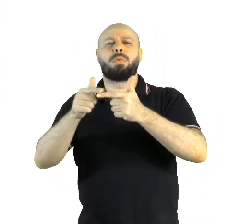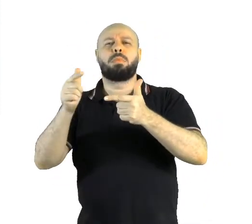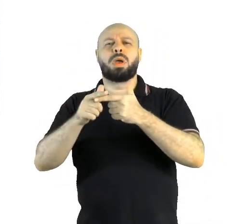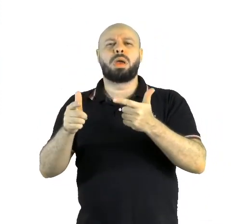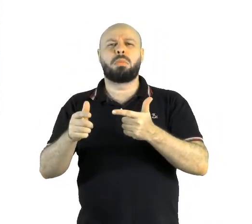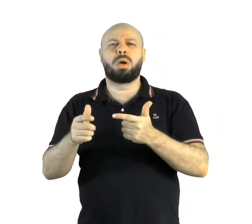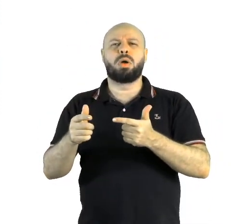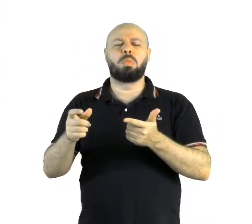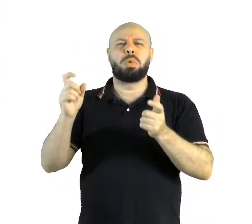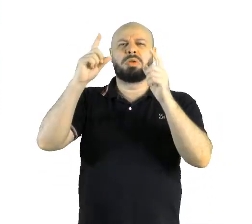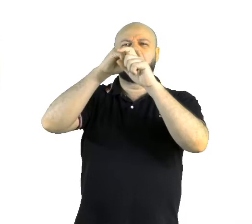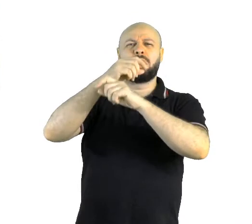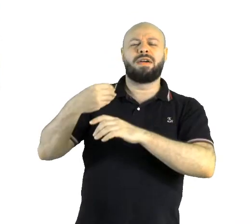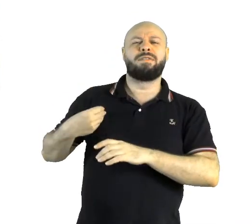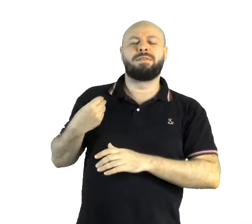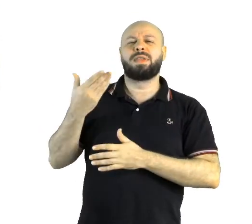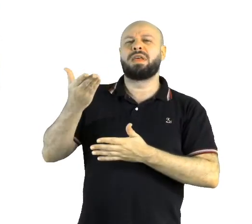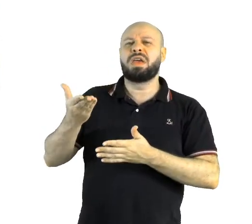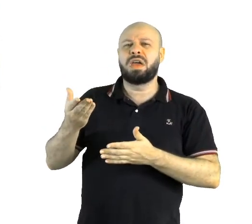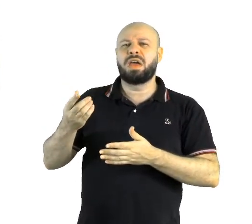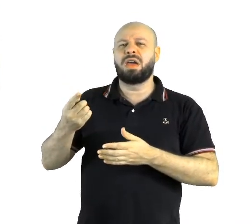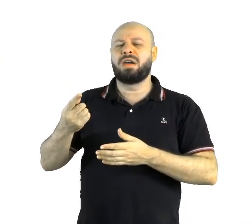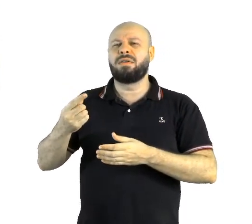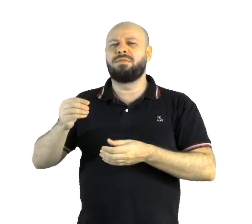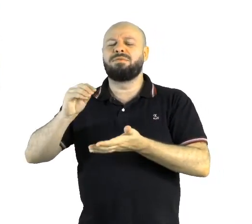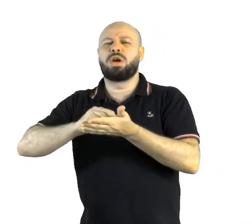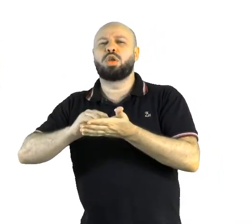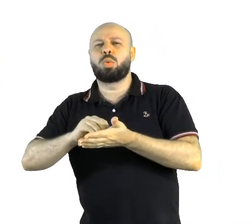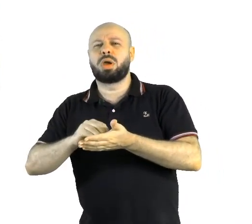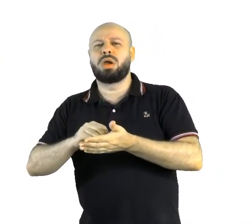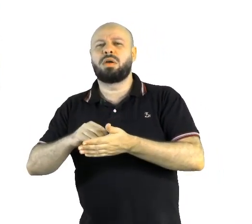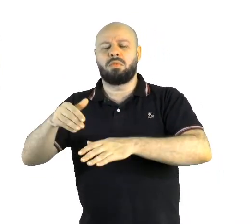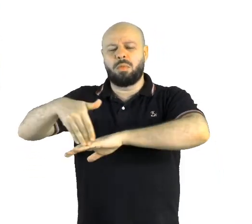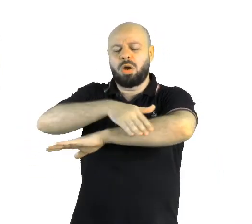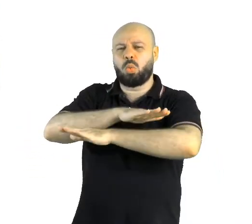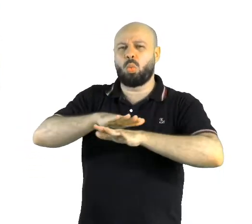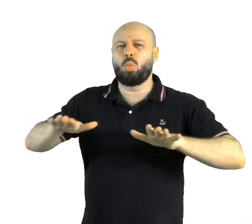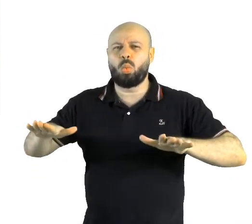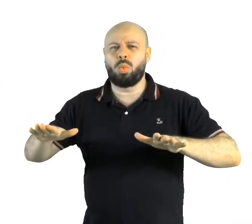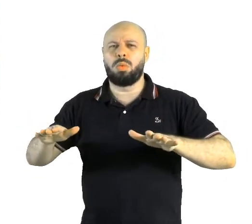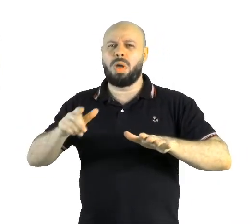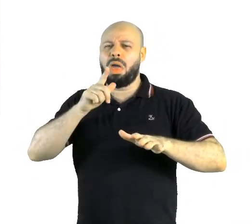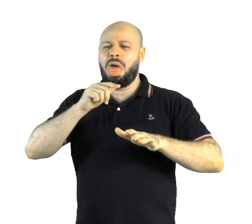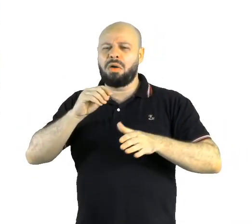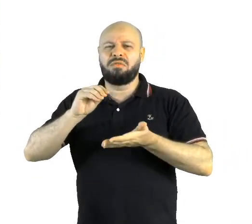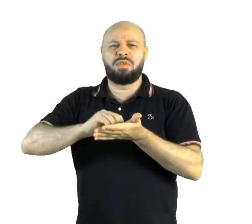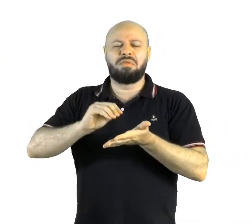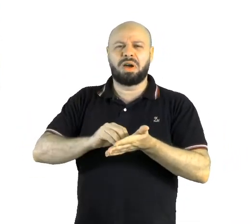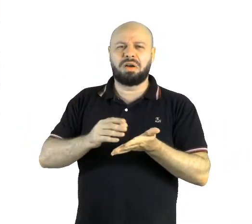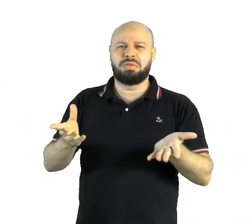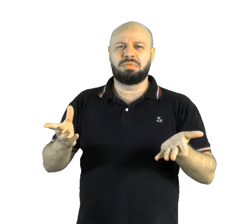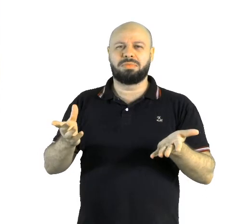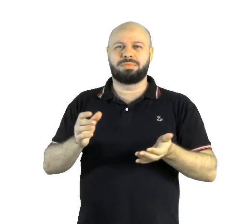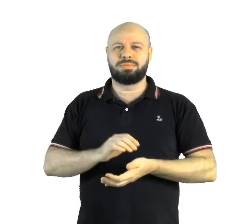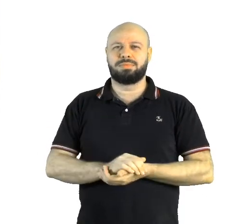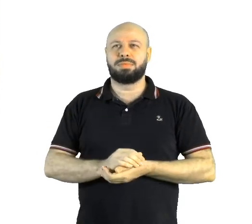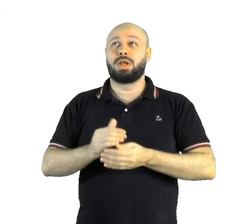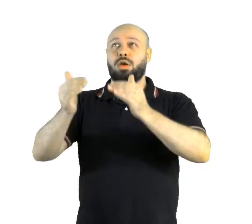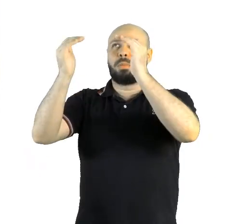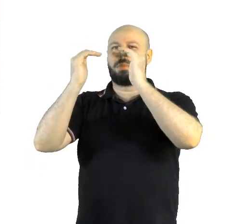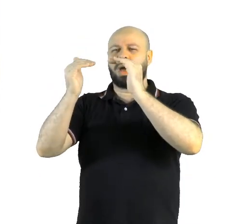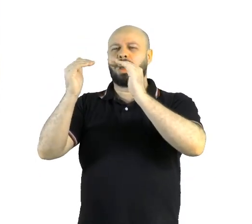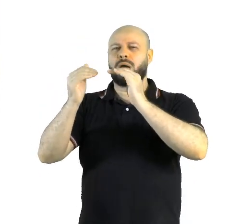no lugar onde você mora. Falta água? Tem asfalto? Não tem asfalto? Como que é este lugar? De que você